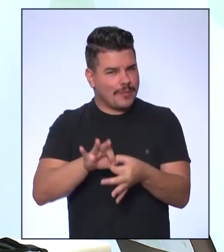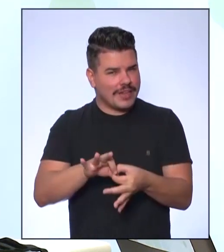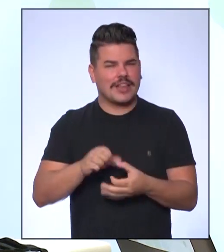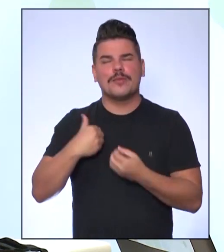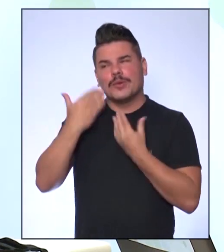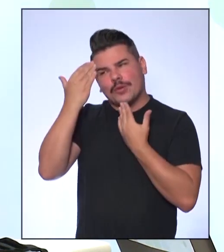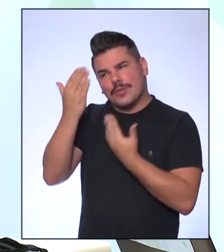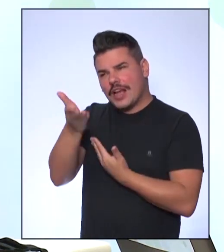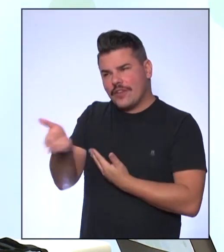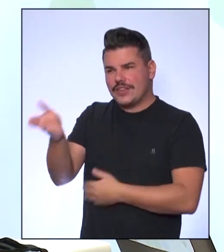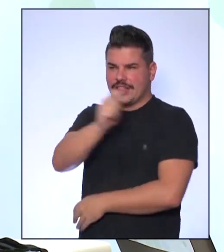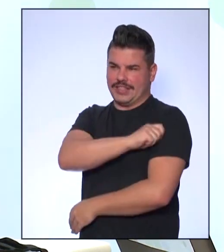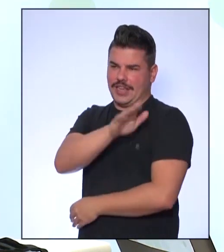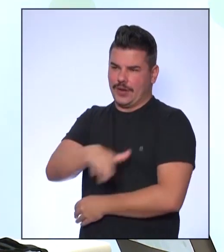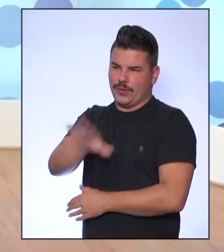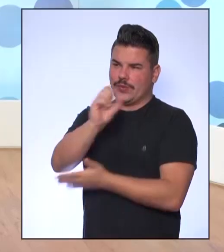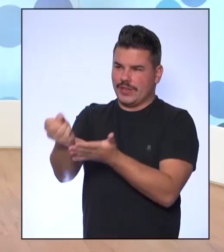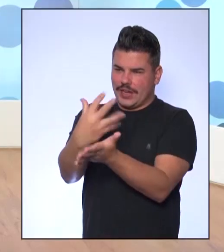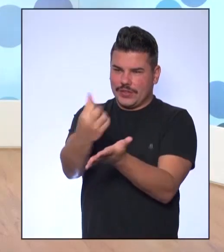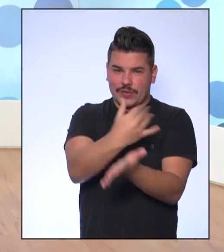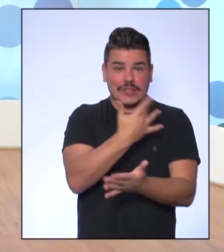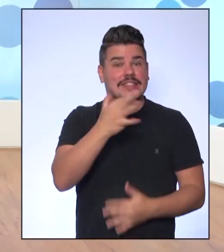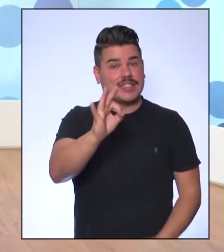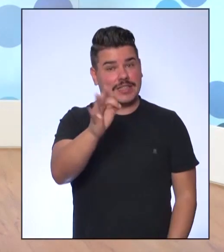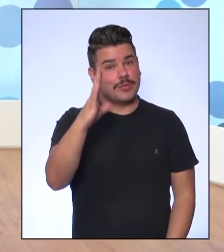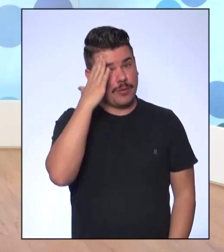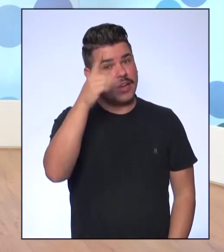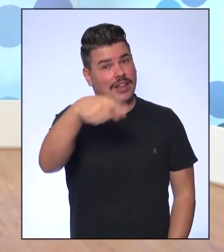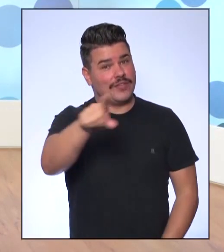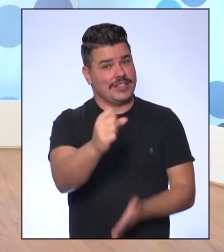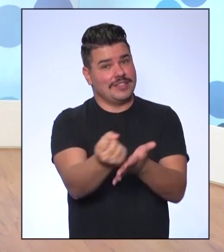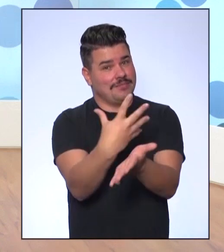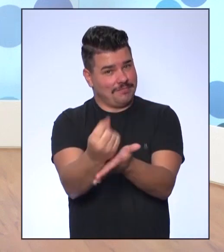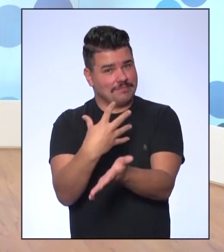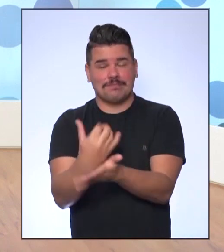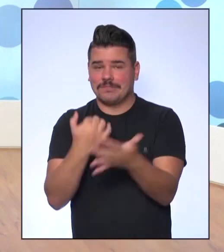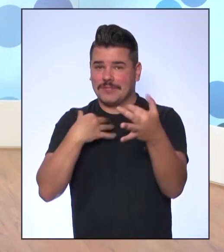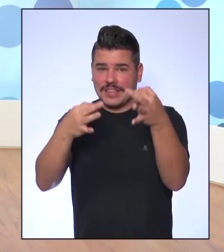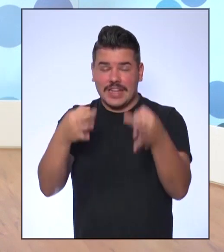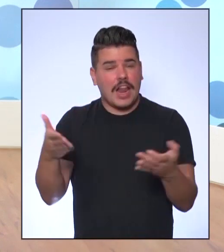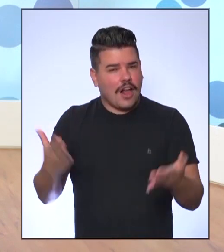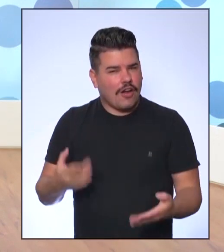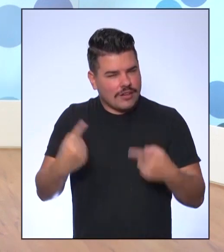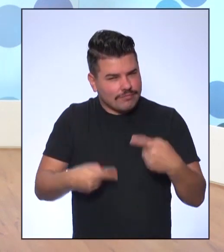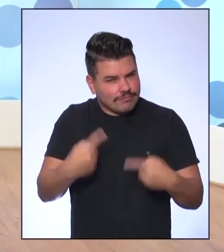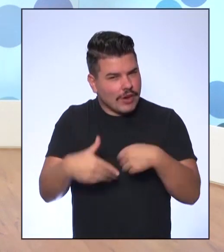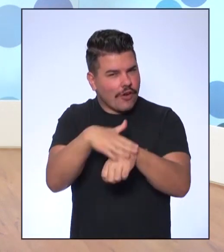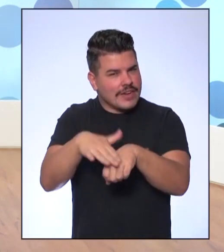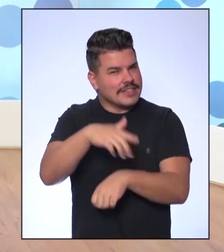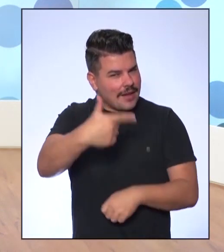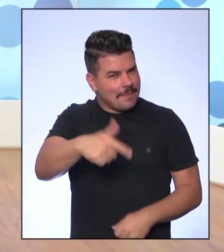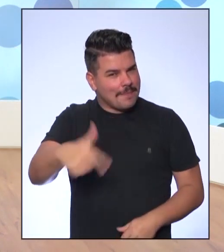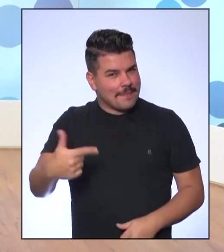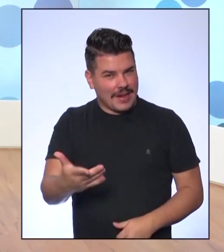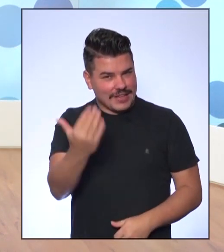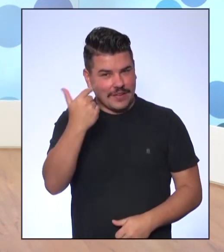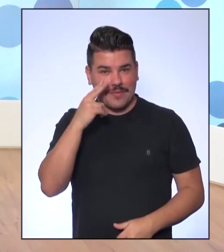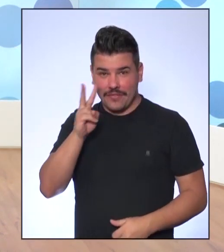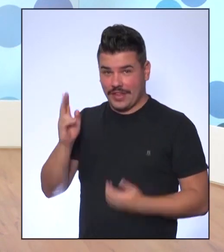Obrigado pela colaboração de vocês. Vamos dar sequência, então, às nossas discussões. Vou colocar aqui